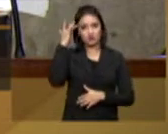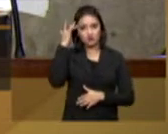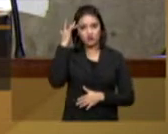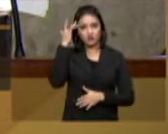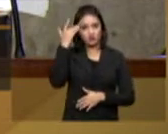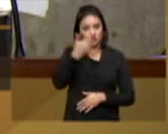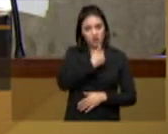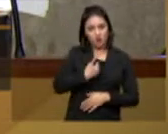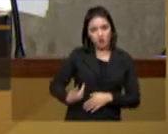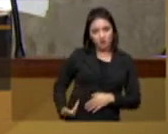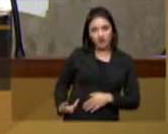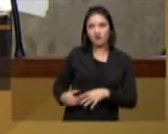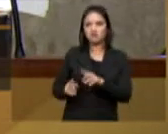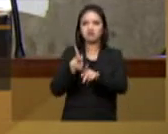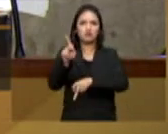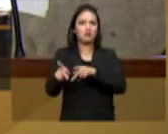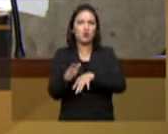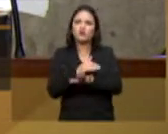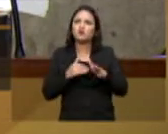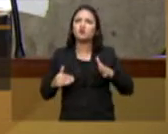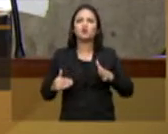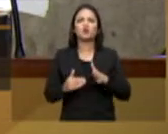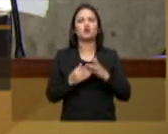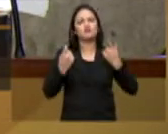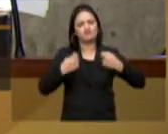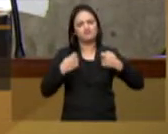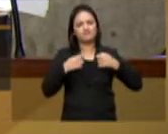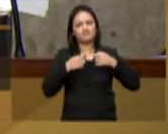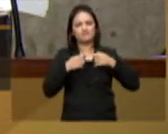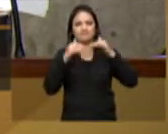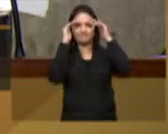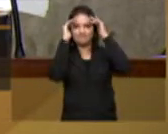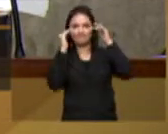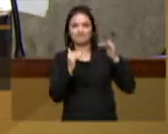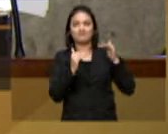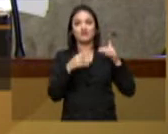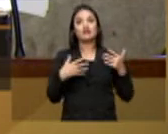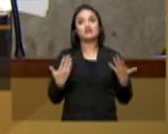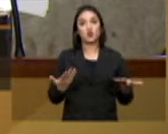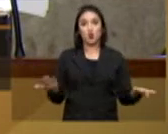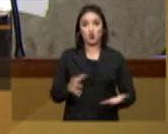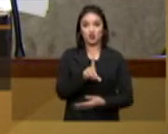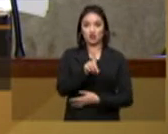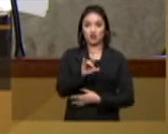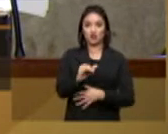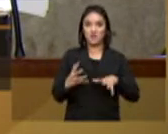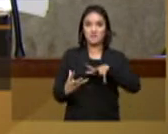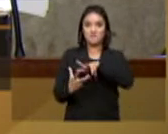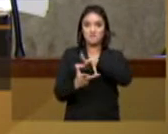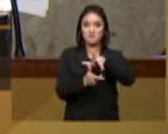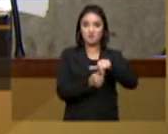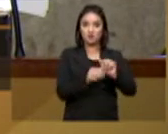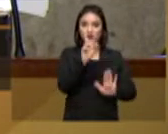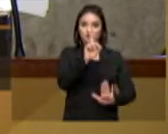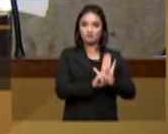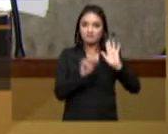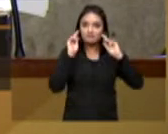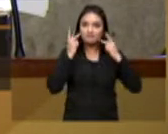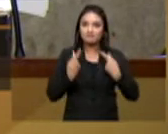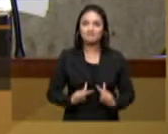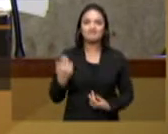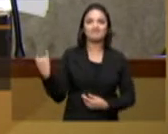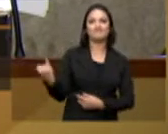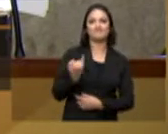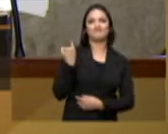governados. Daí o significado ímpar desta data, o Dia Mundial dos Direitos Humanos, e